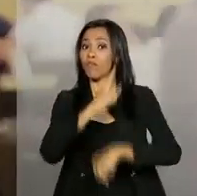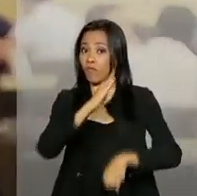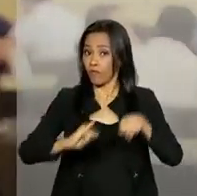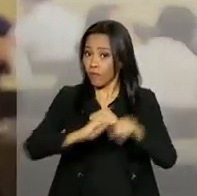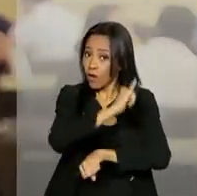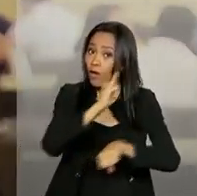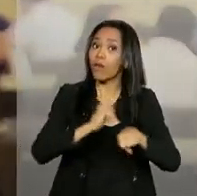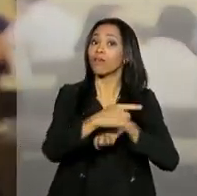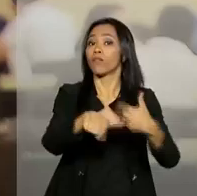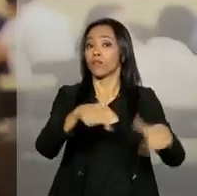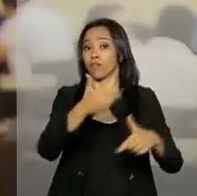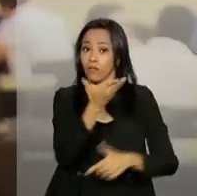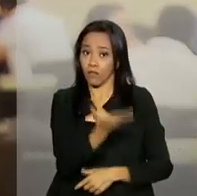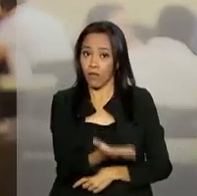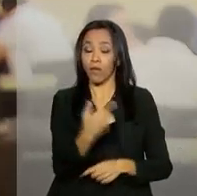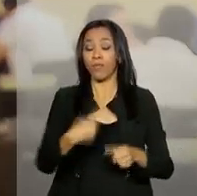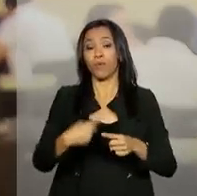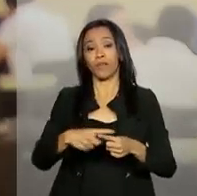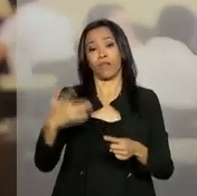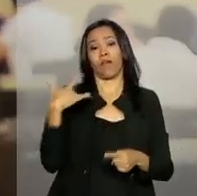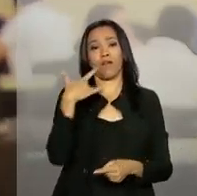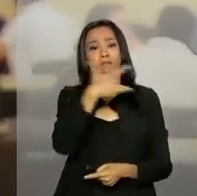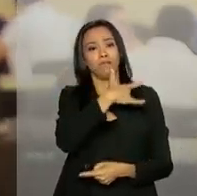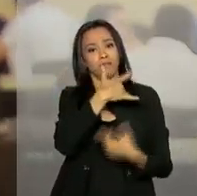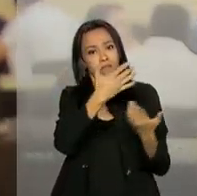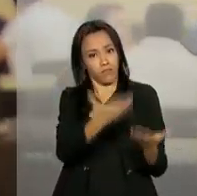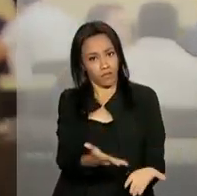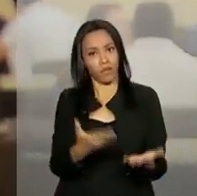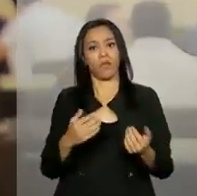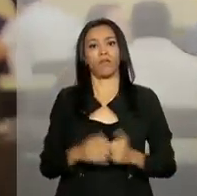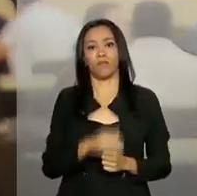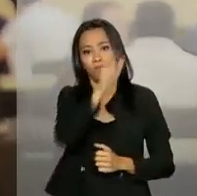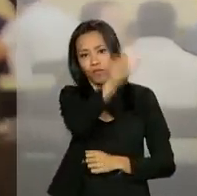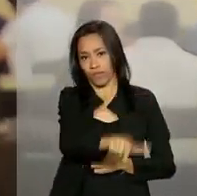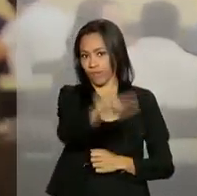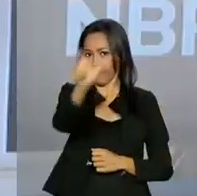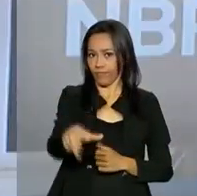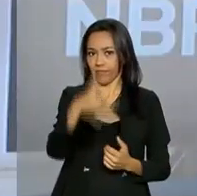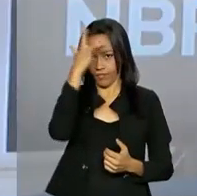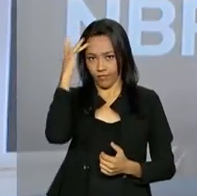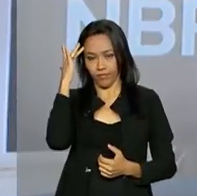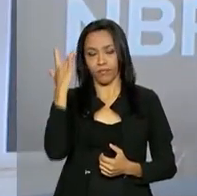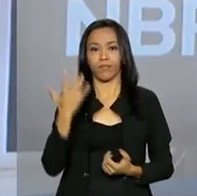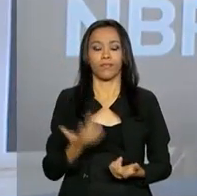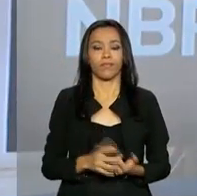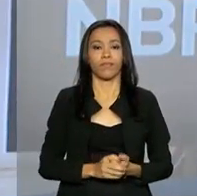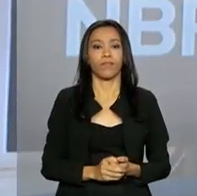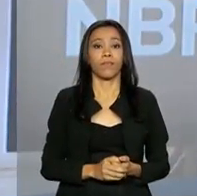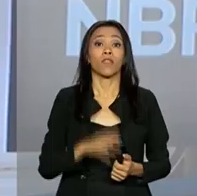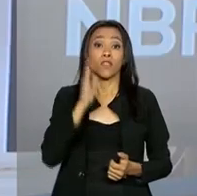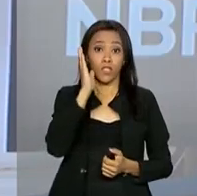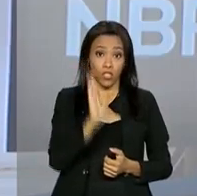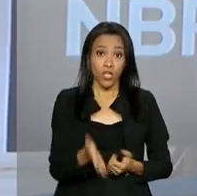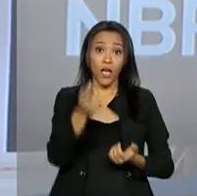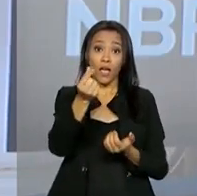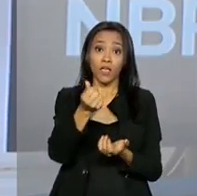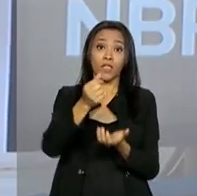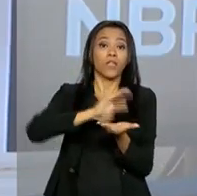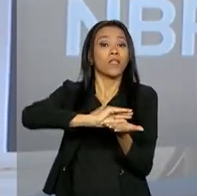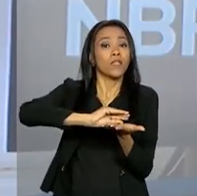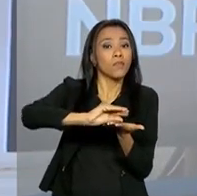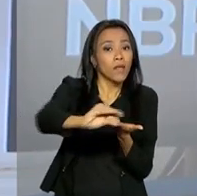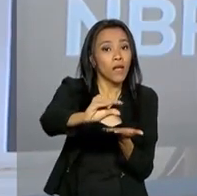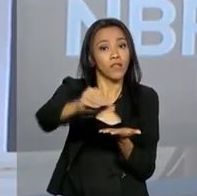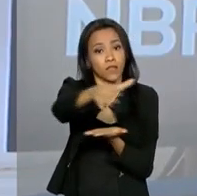tenha mais ganhos que redução nos seus custos condição saúde dos trabalhadores olha foram liberados para recursos